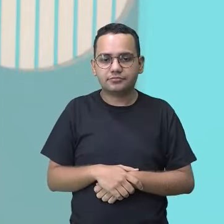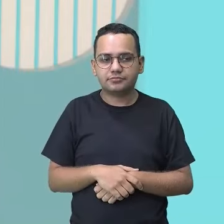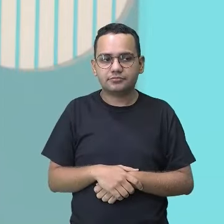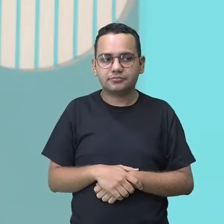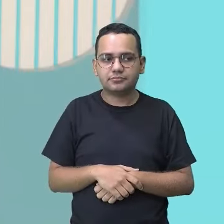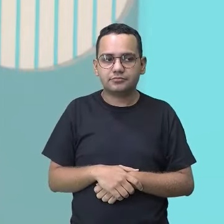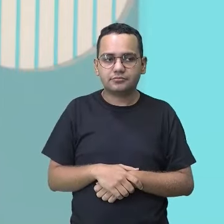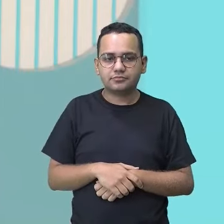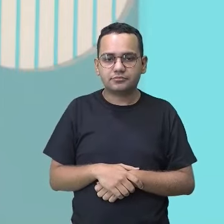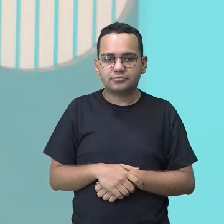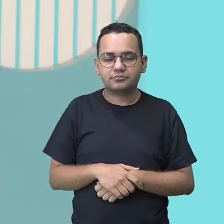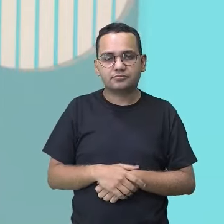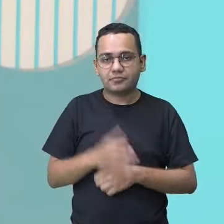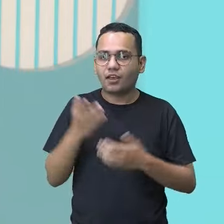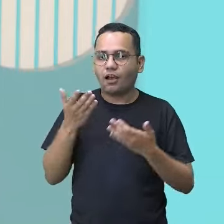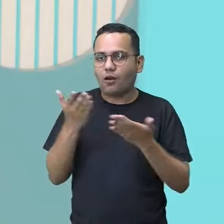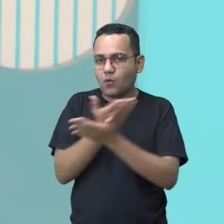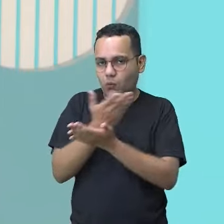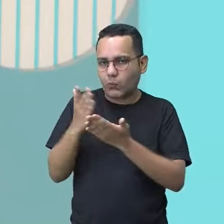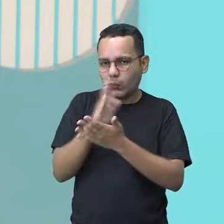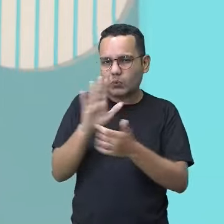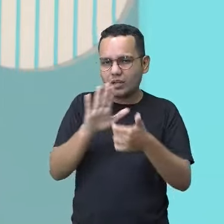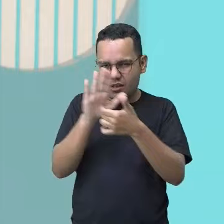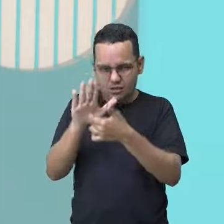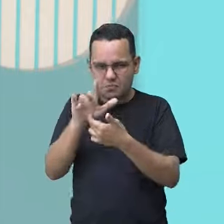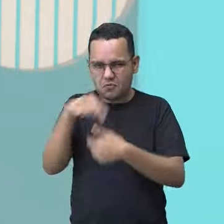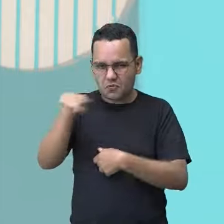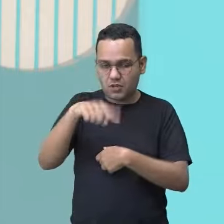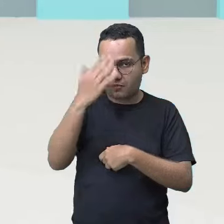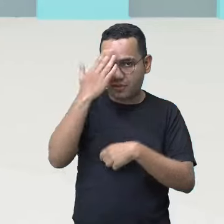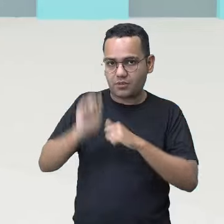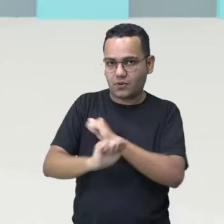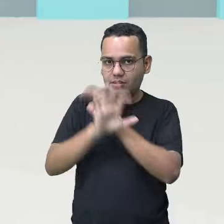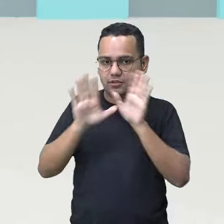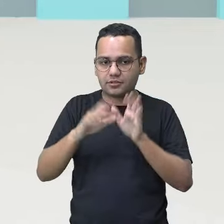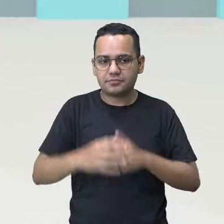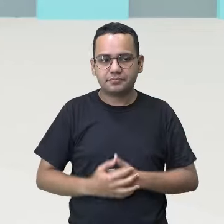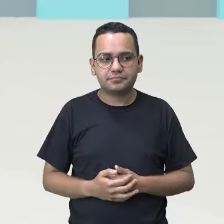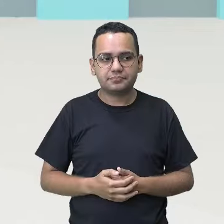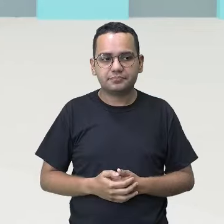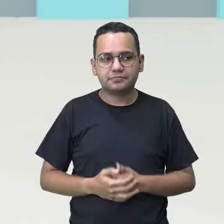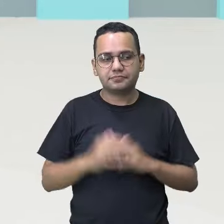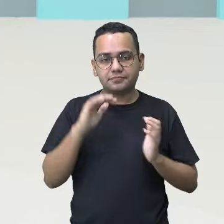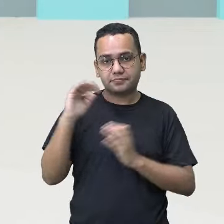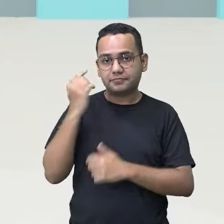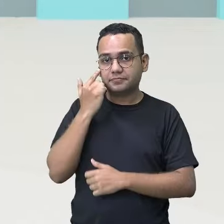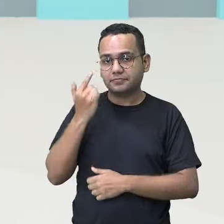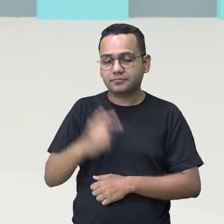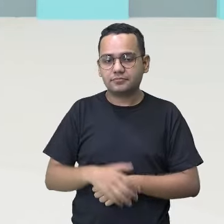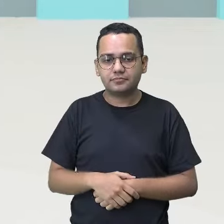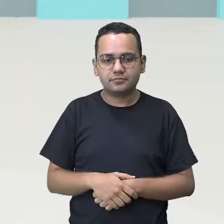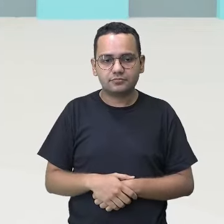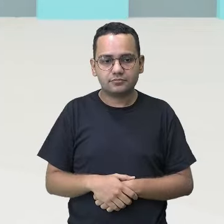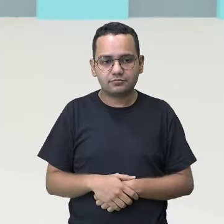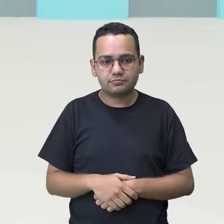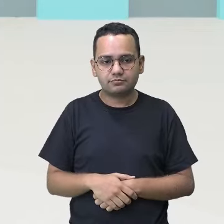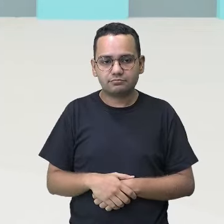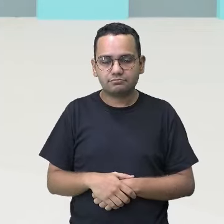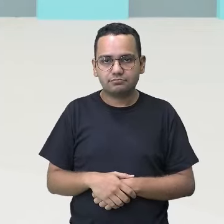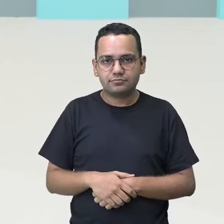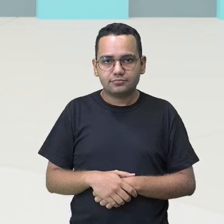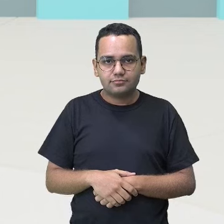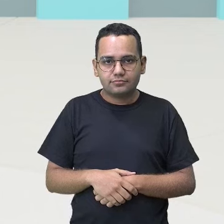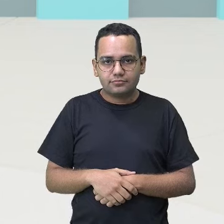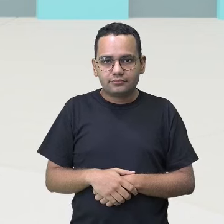mostrar com os exemplos e vai fazer sentido para você então acompanha aí os exemplos comigo Olha o que vai dizer os alunos que